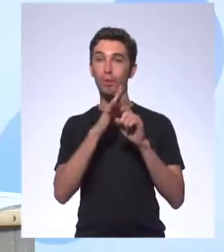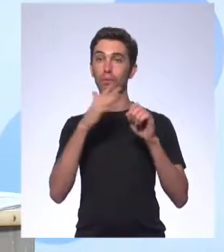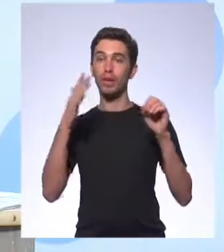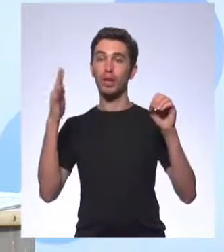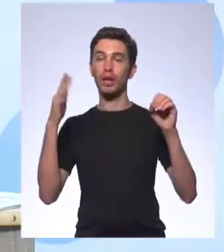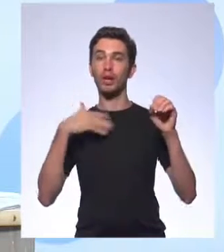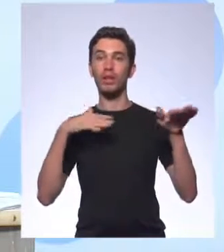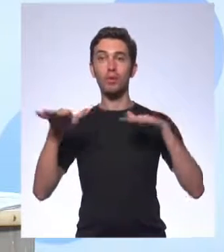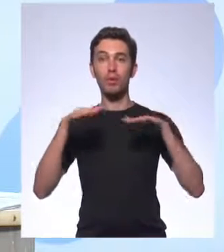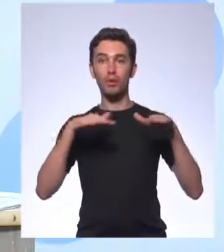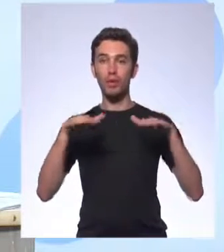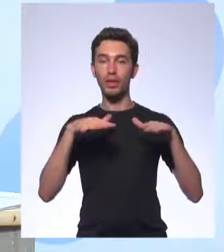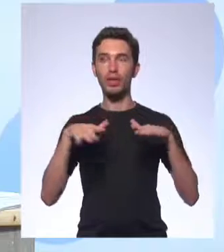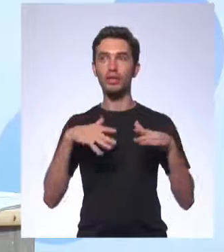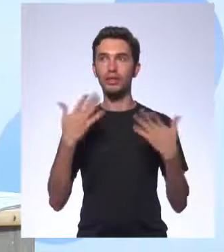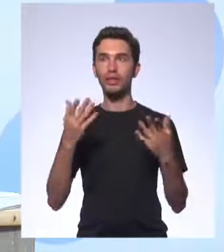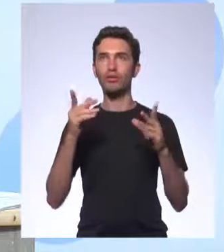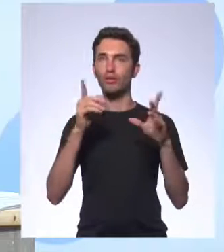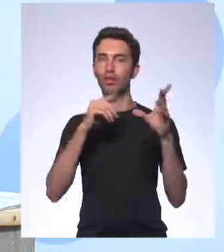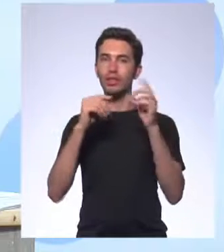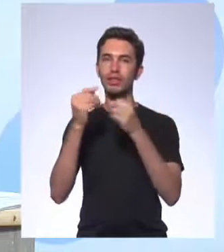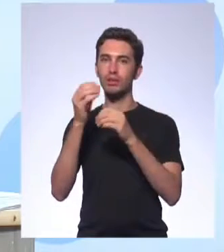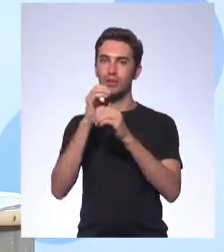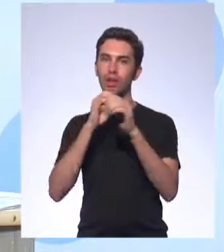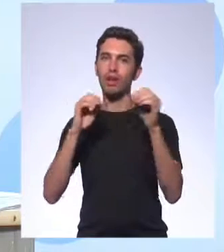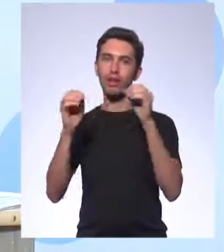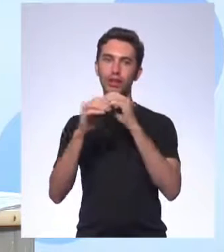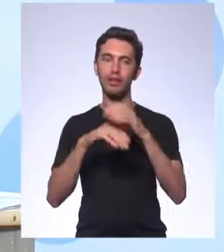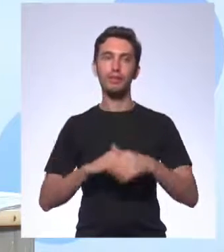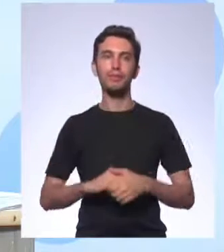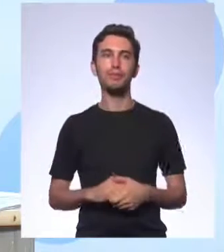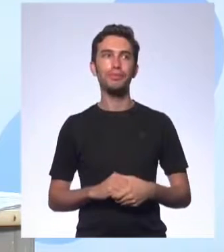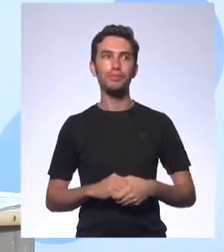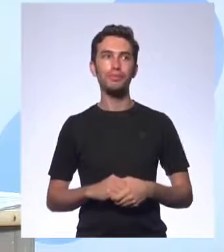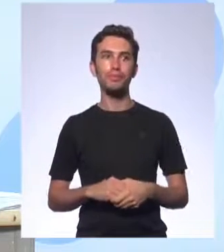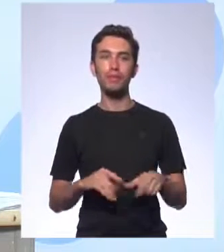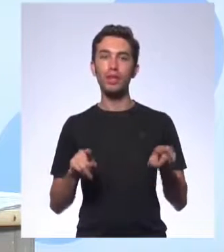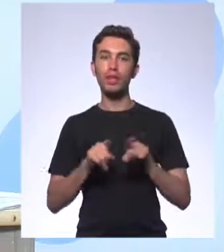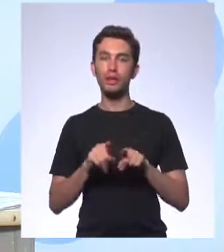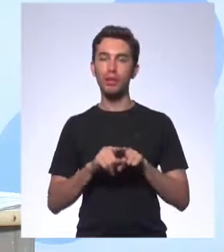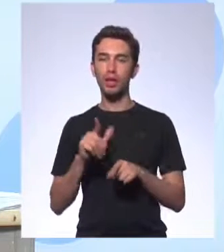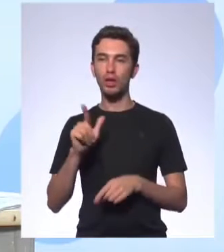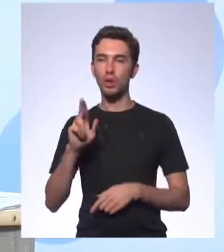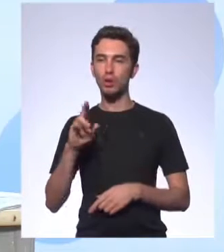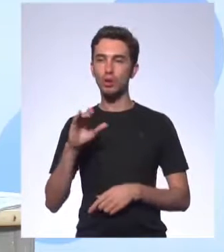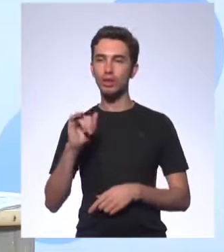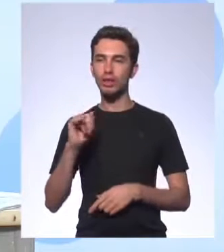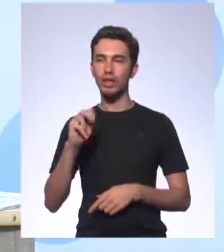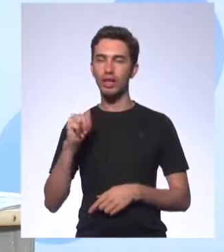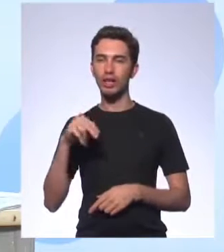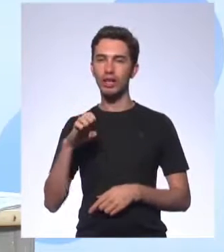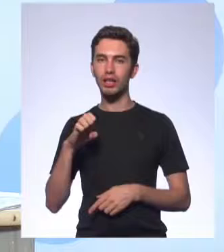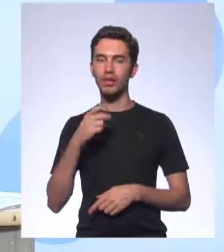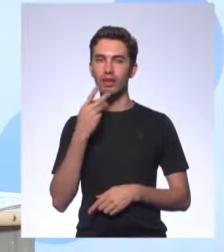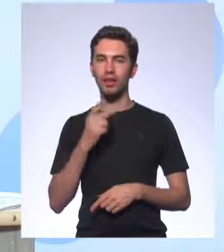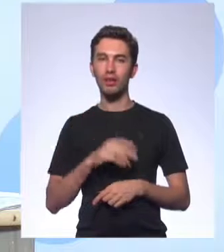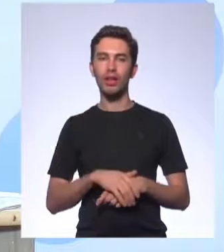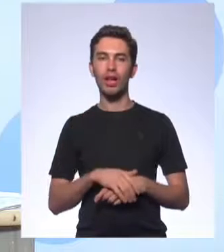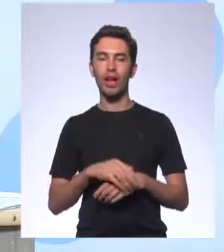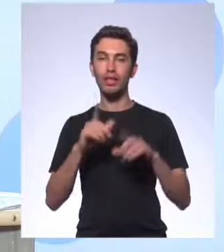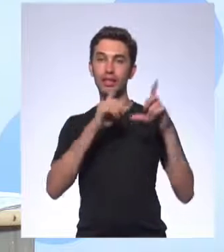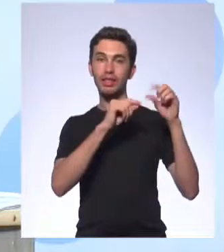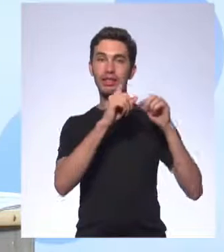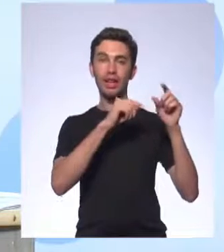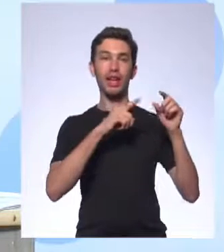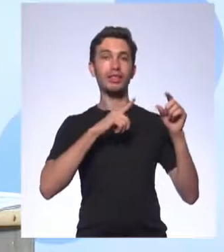a movimentação desses astros. Aí a professora Luciane colocou assim, as estrelas